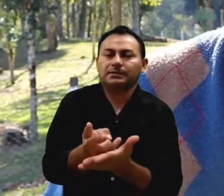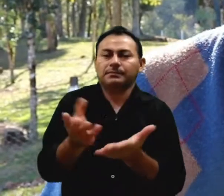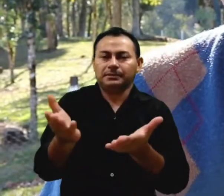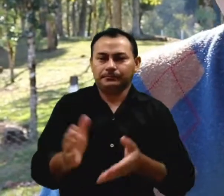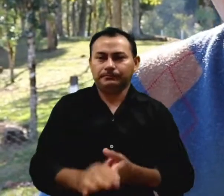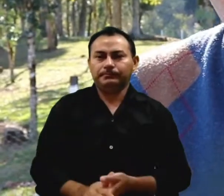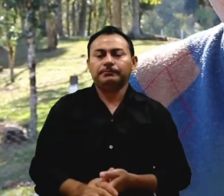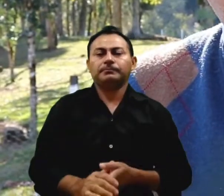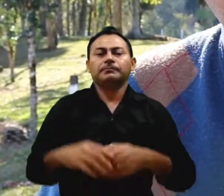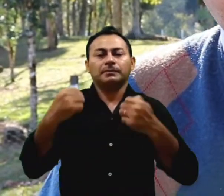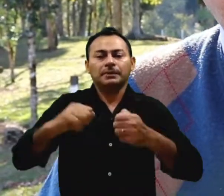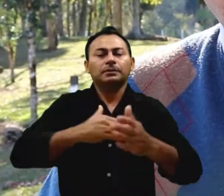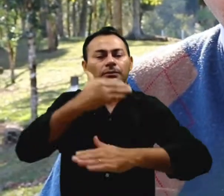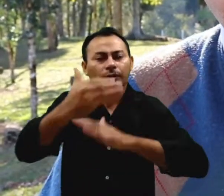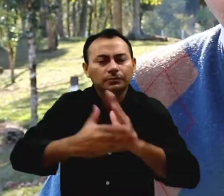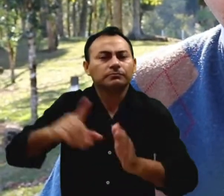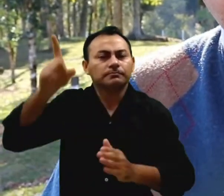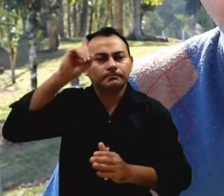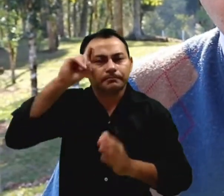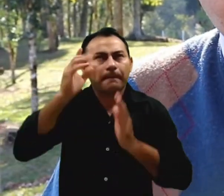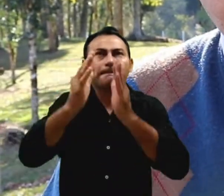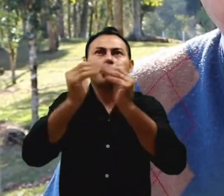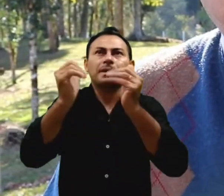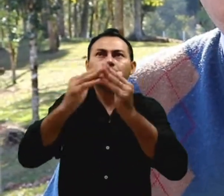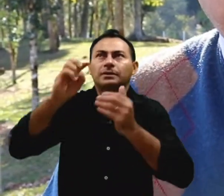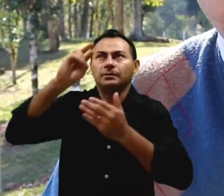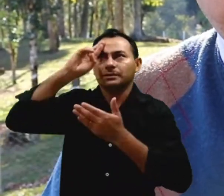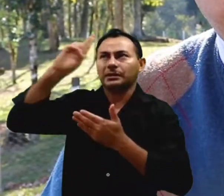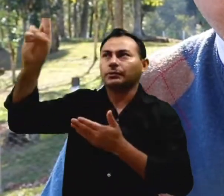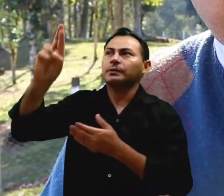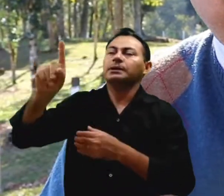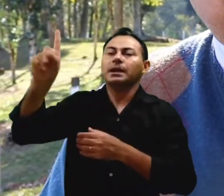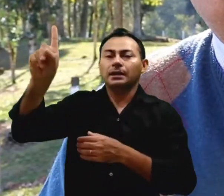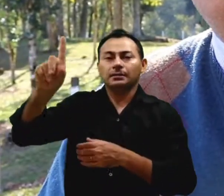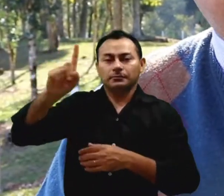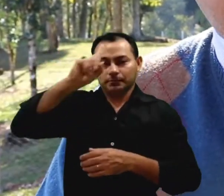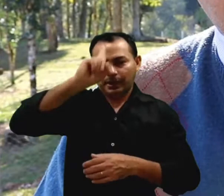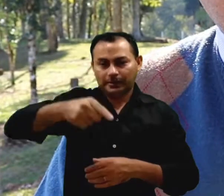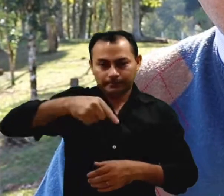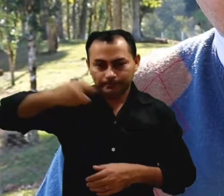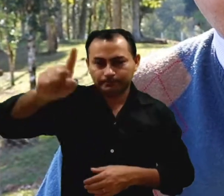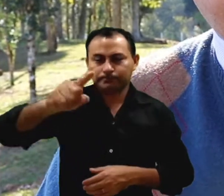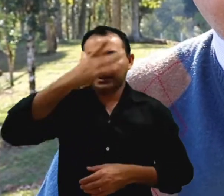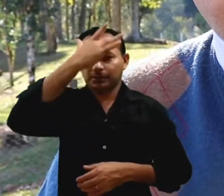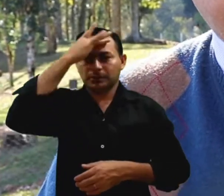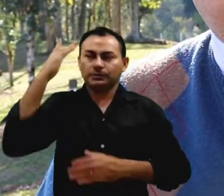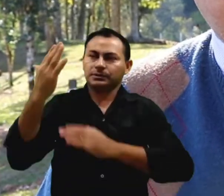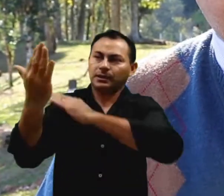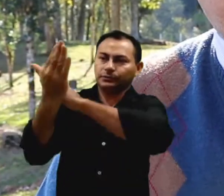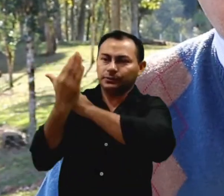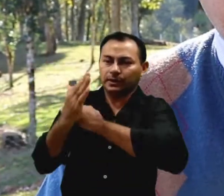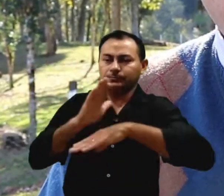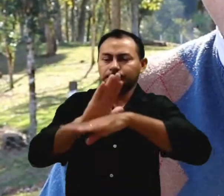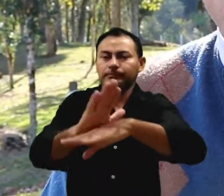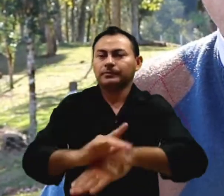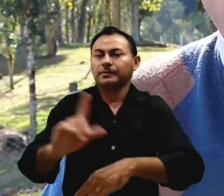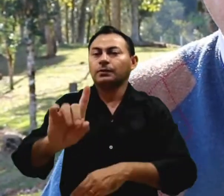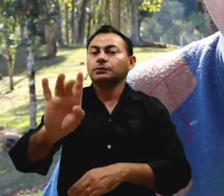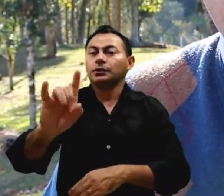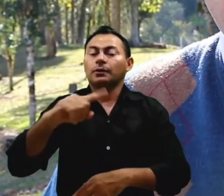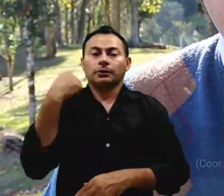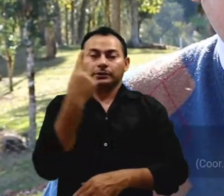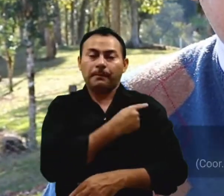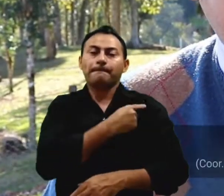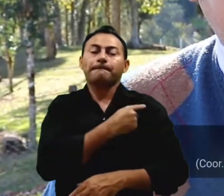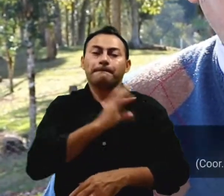constante. Devemos todos os dias pedir ao Senhor. E Ele vai enviando gente para nos ajudar. Não somente